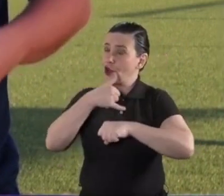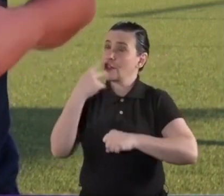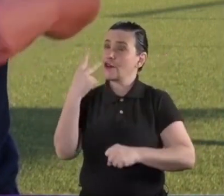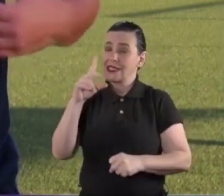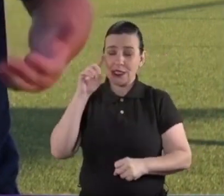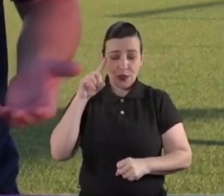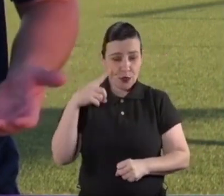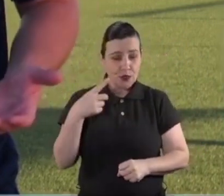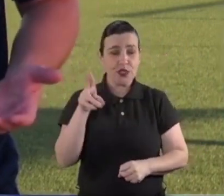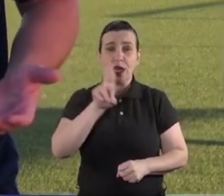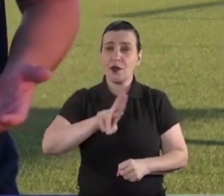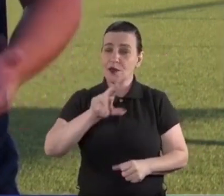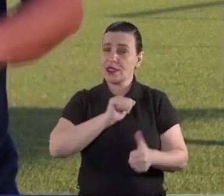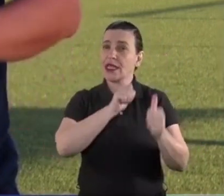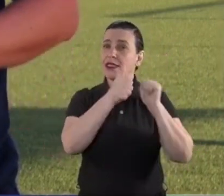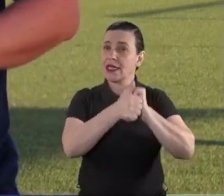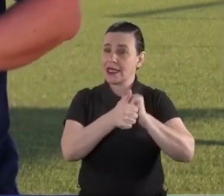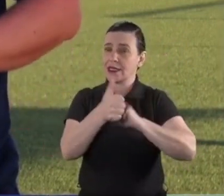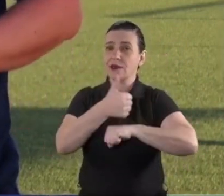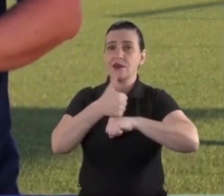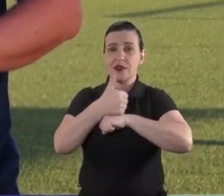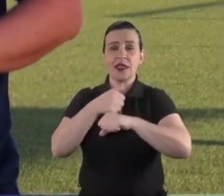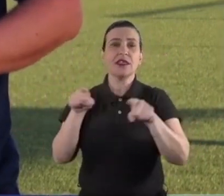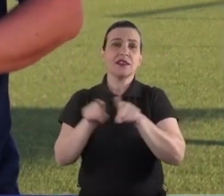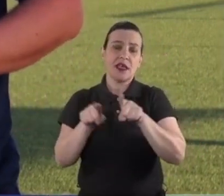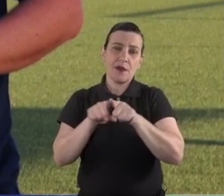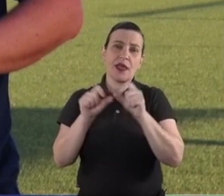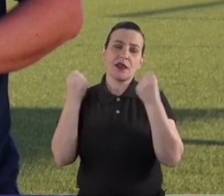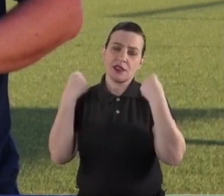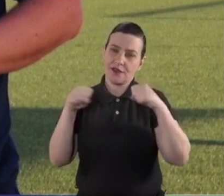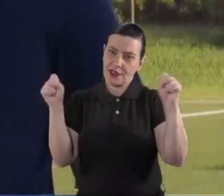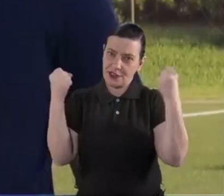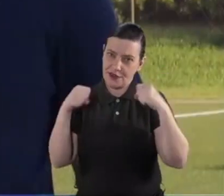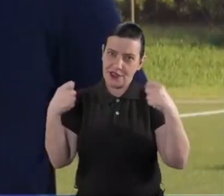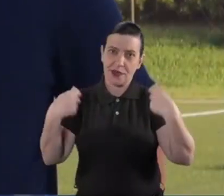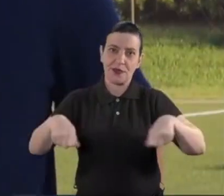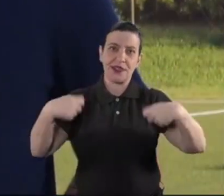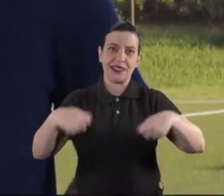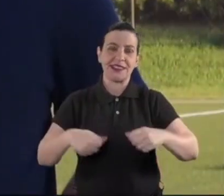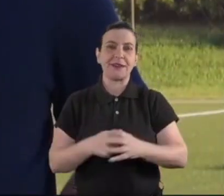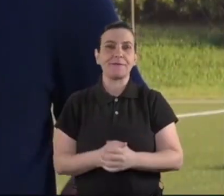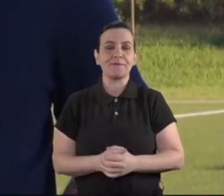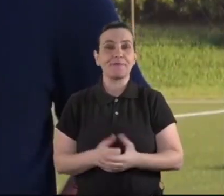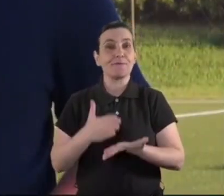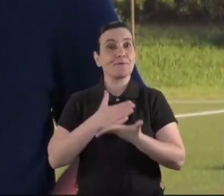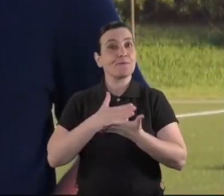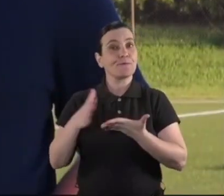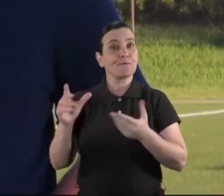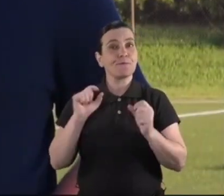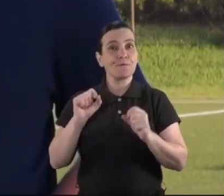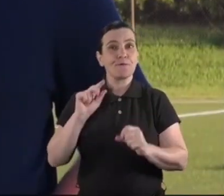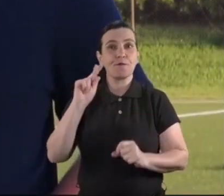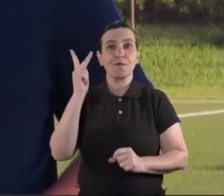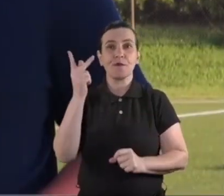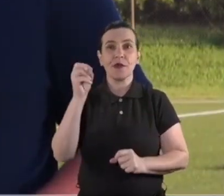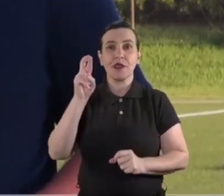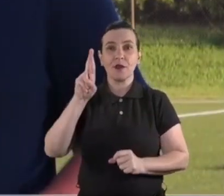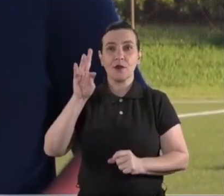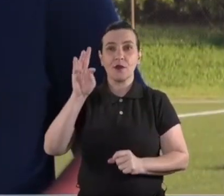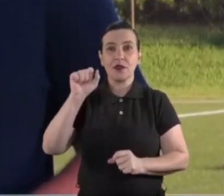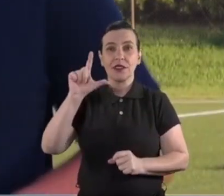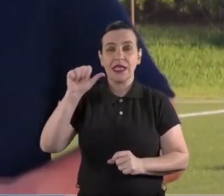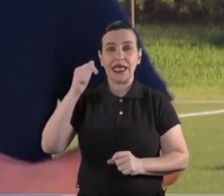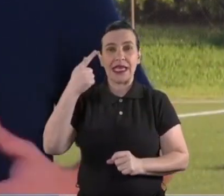dia a dia de um atleta profissional ou qualquer praticante de atividade física. Vamos começar pelo hortelã-pimenta, que é um